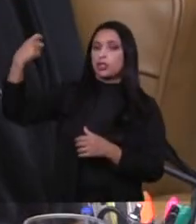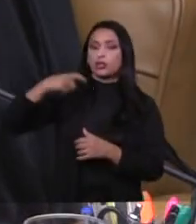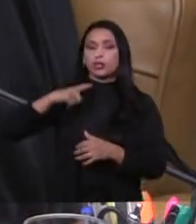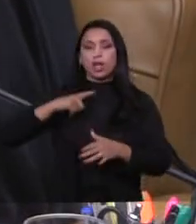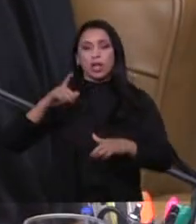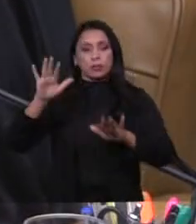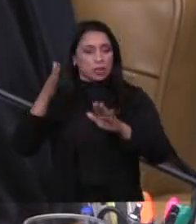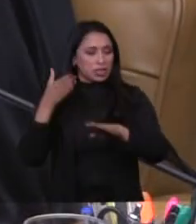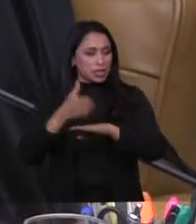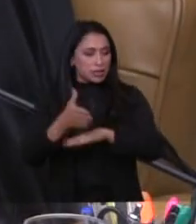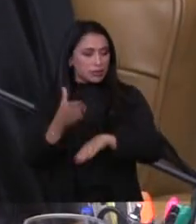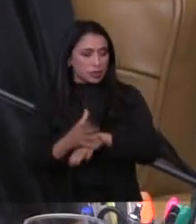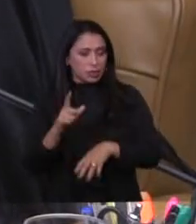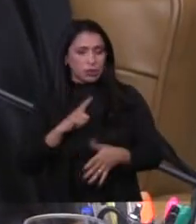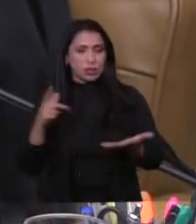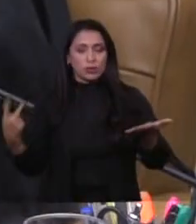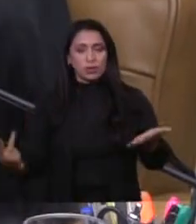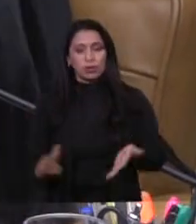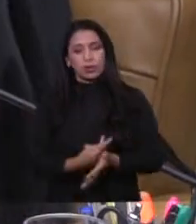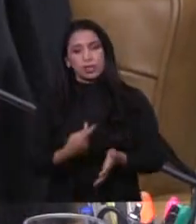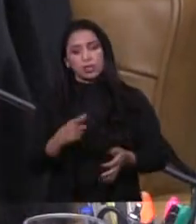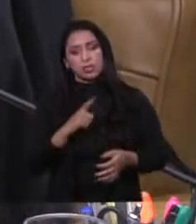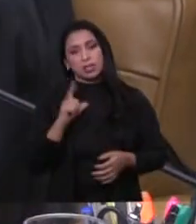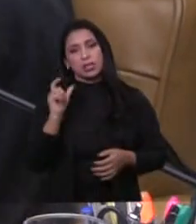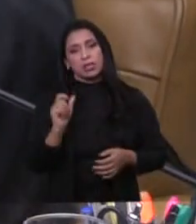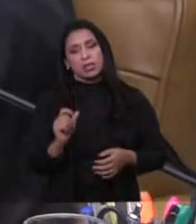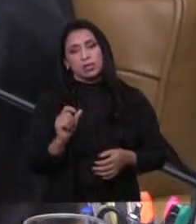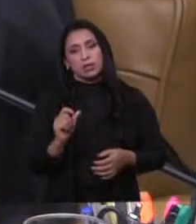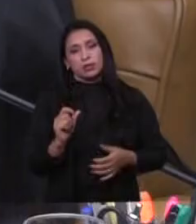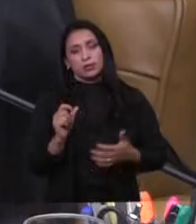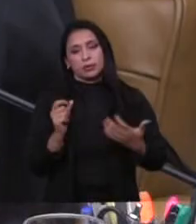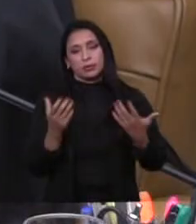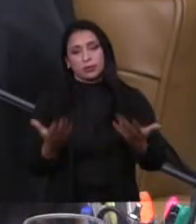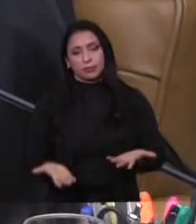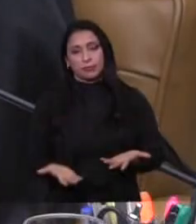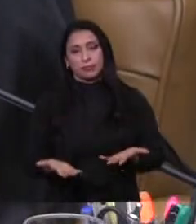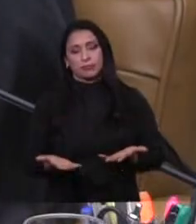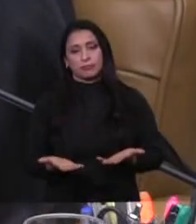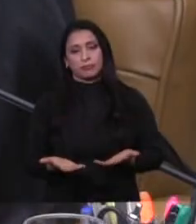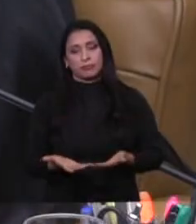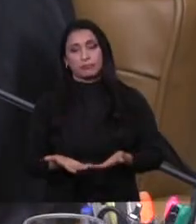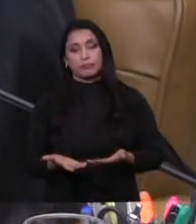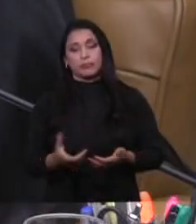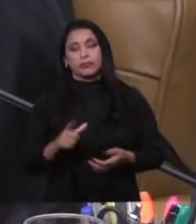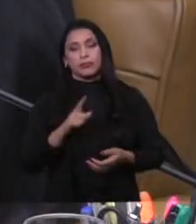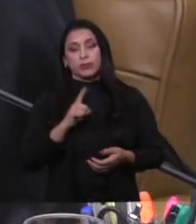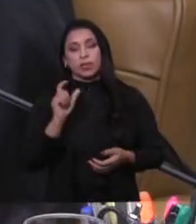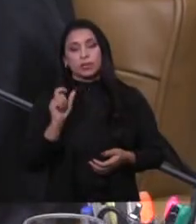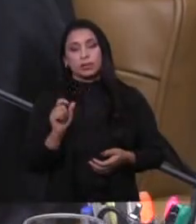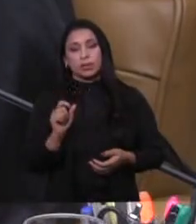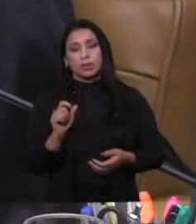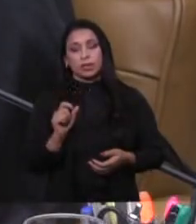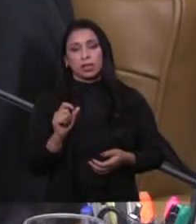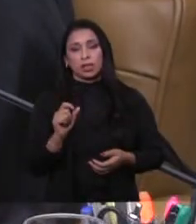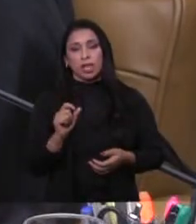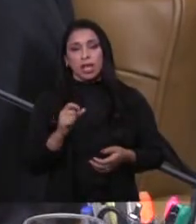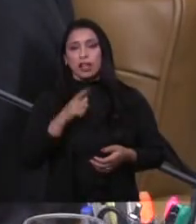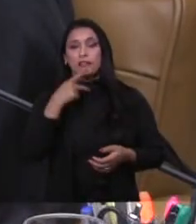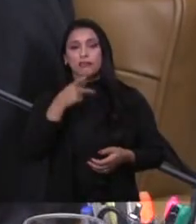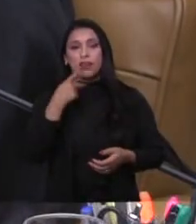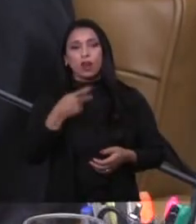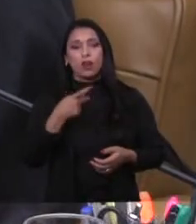enquanto estas aconteciam, entre os quais dizendo que defecaria no Senado e tomaria banho no espelho